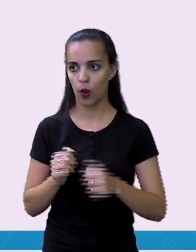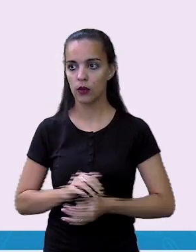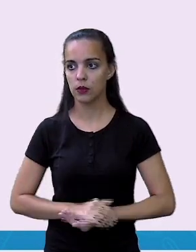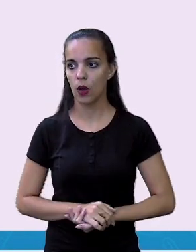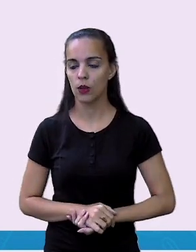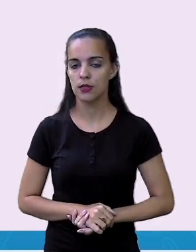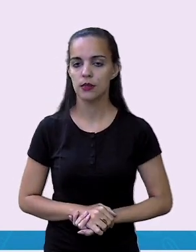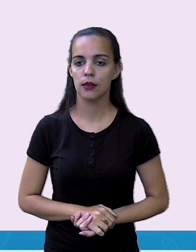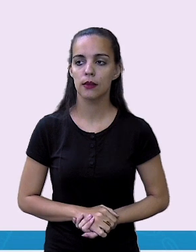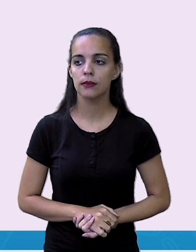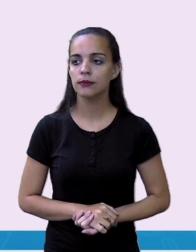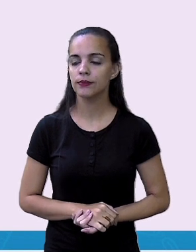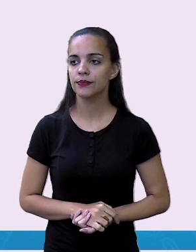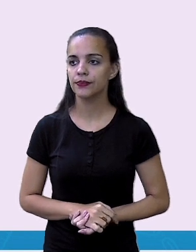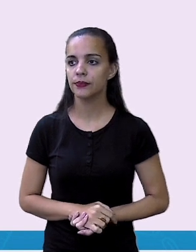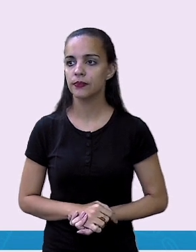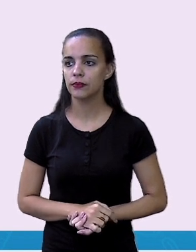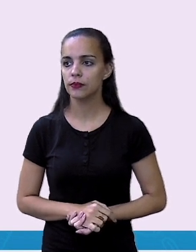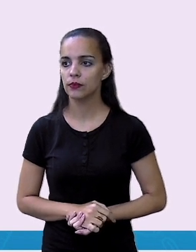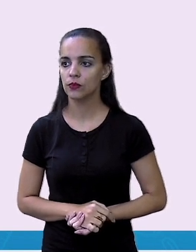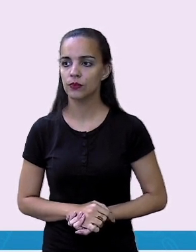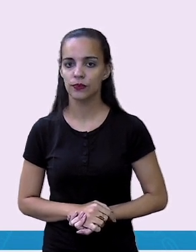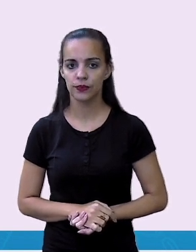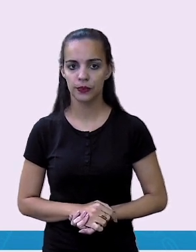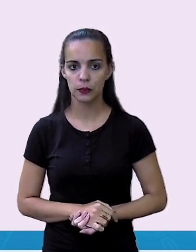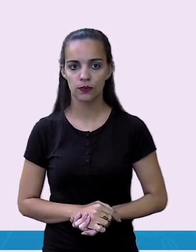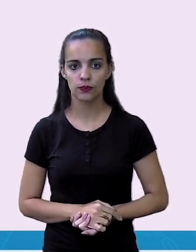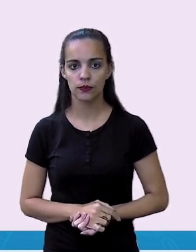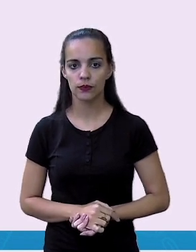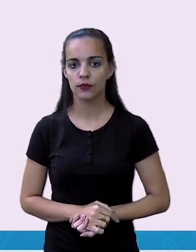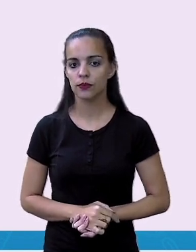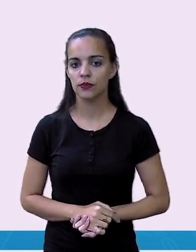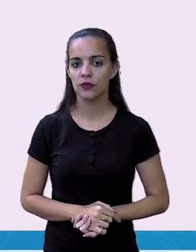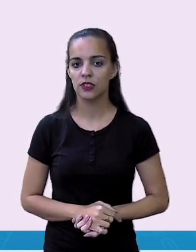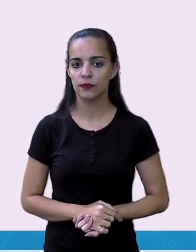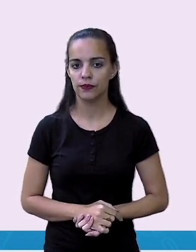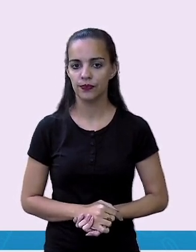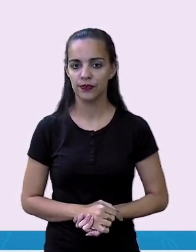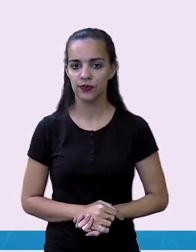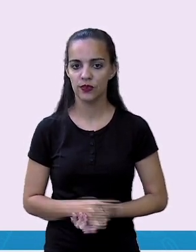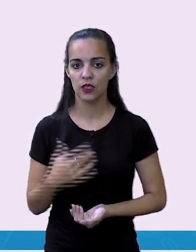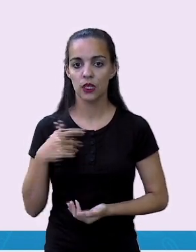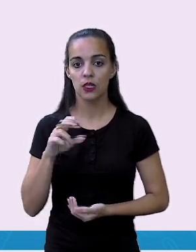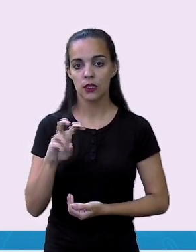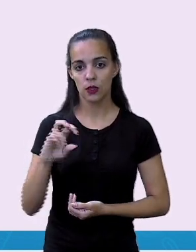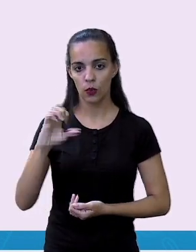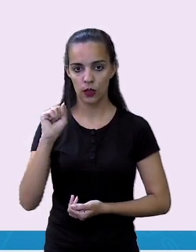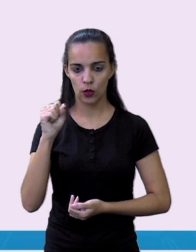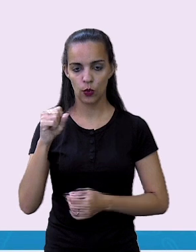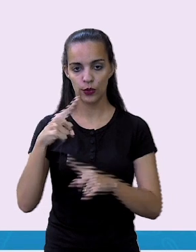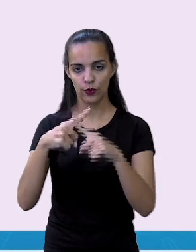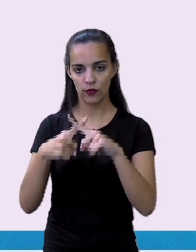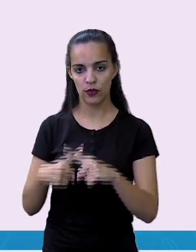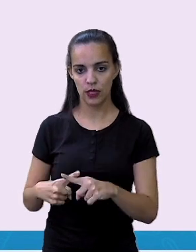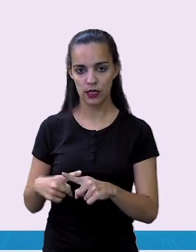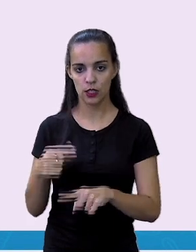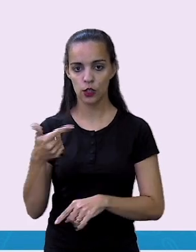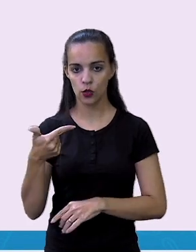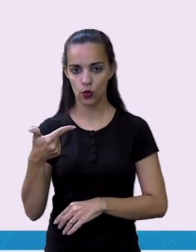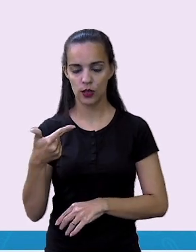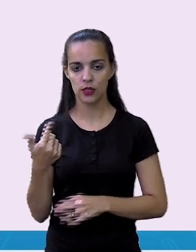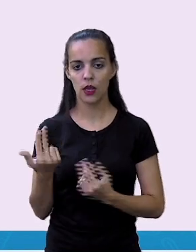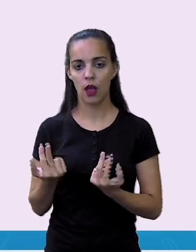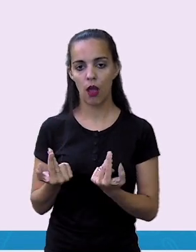são iguais. Ele quer a soma desses ângulos. Então, eu tenho 58